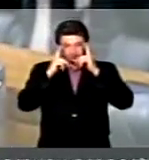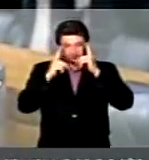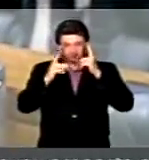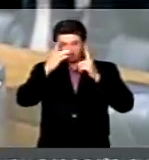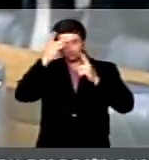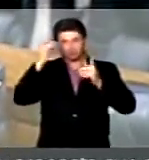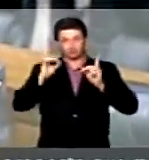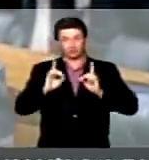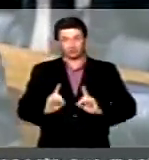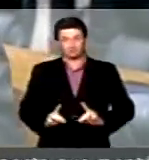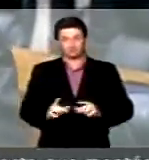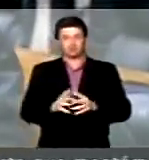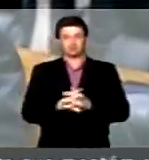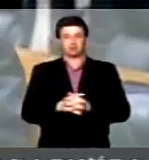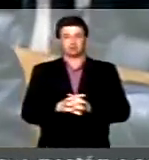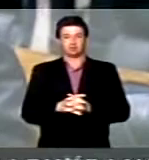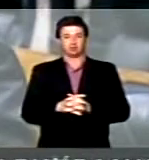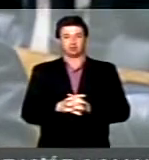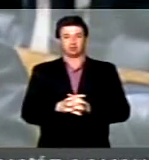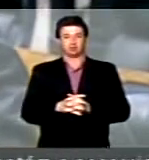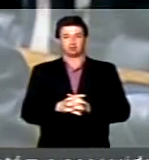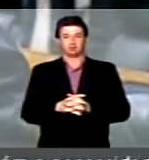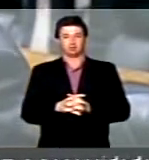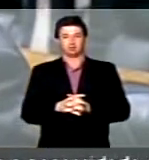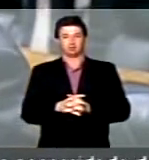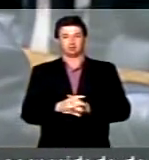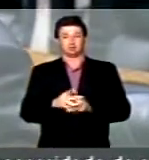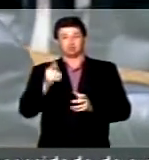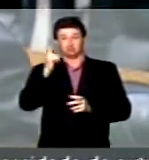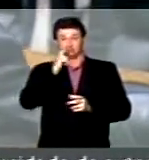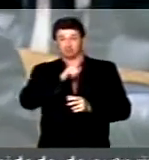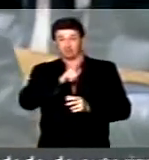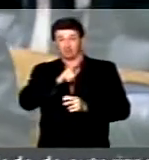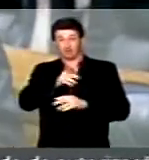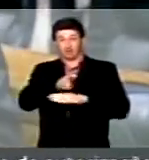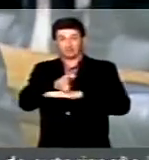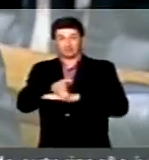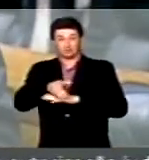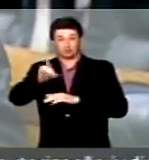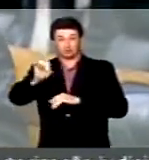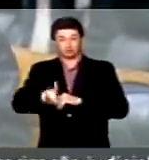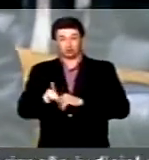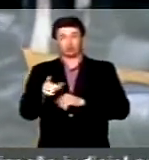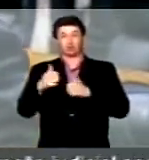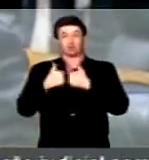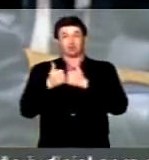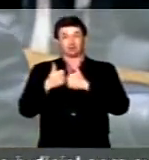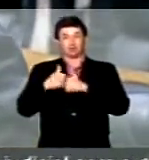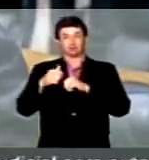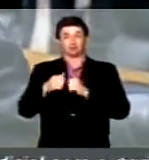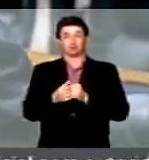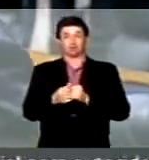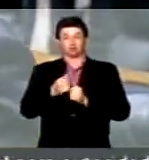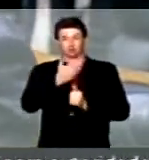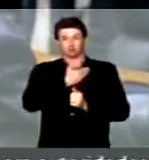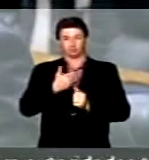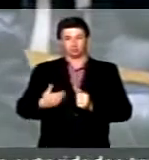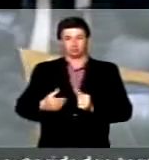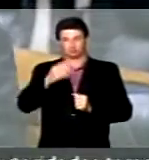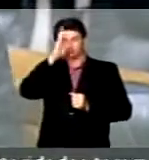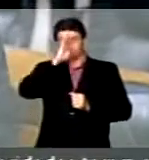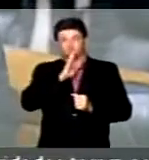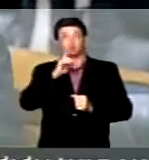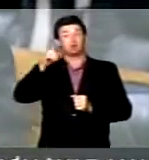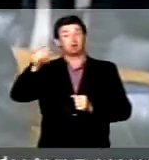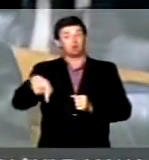os deficientes, para terem direito ao Vale Transporte, ao transporte público, que lhes